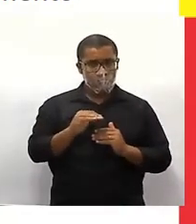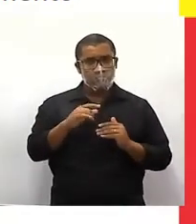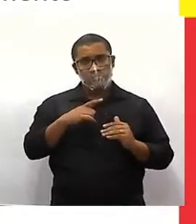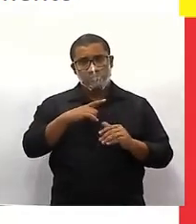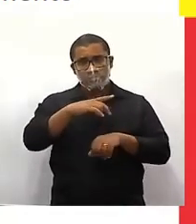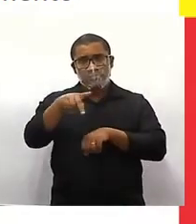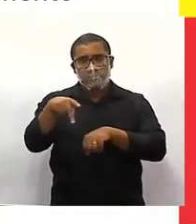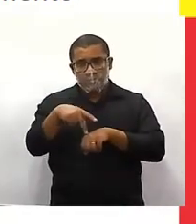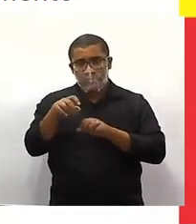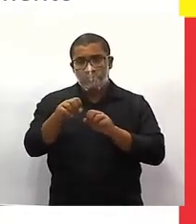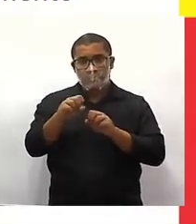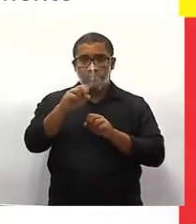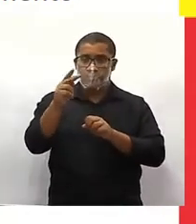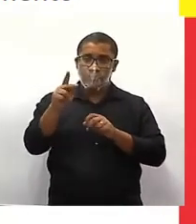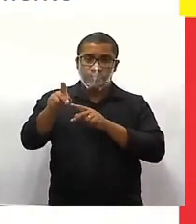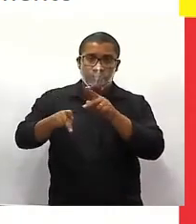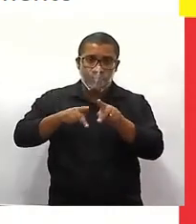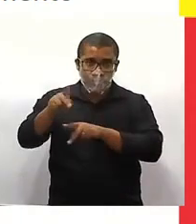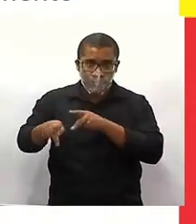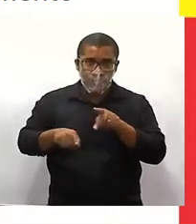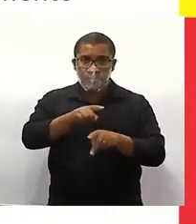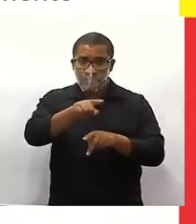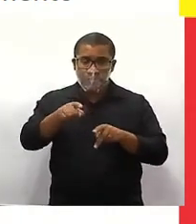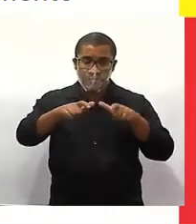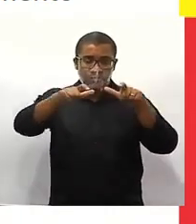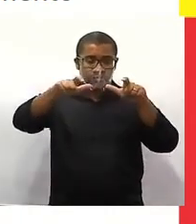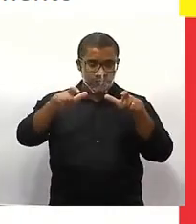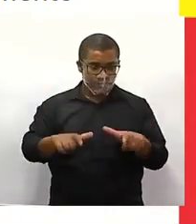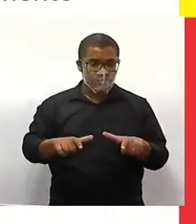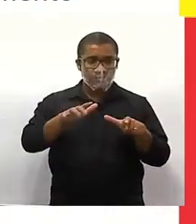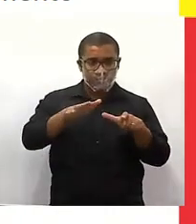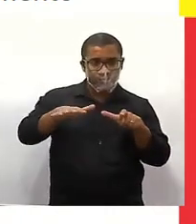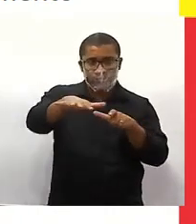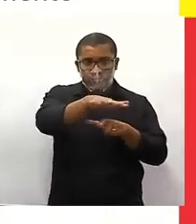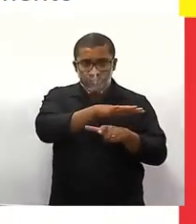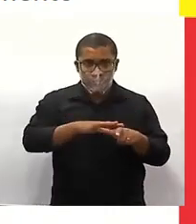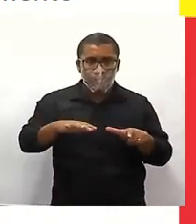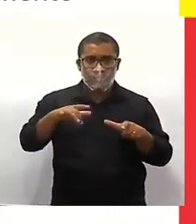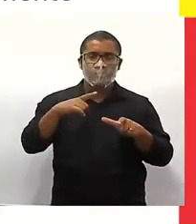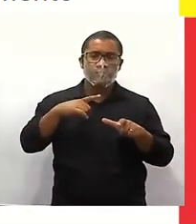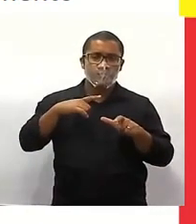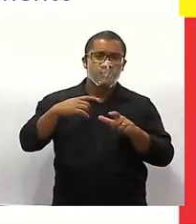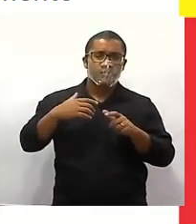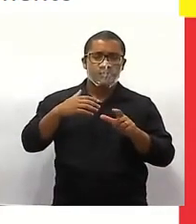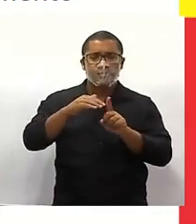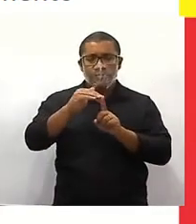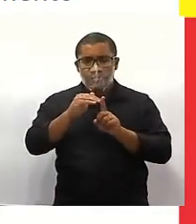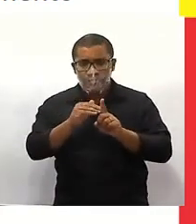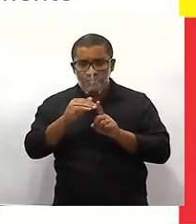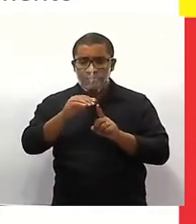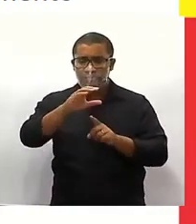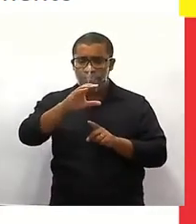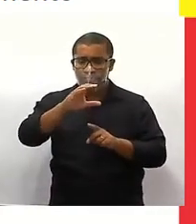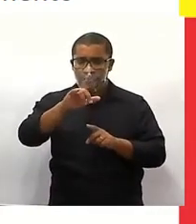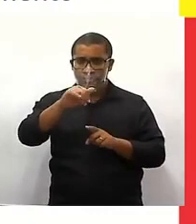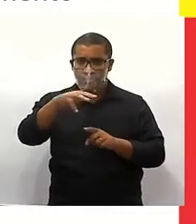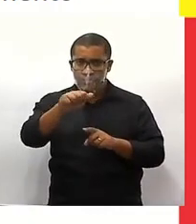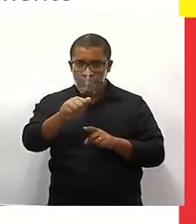ou povos que estivessem localizados em áreas climáticas mais